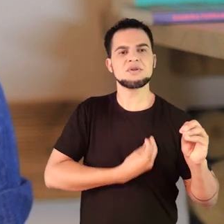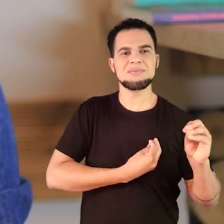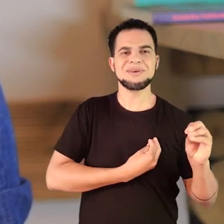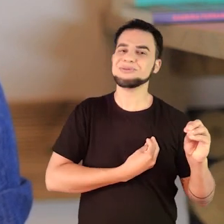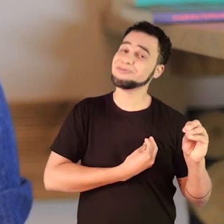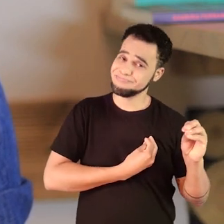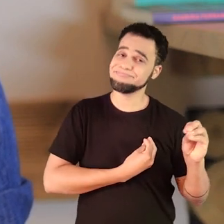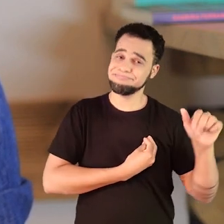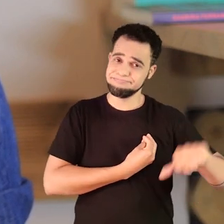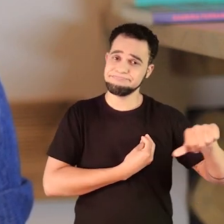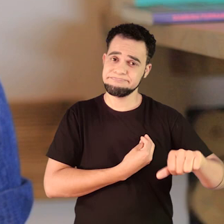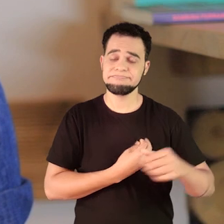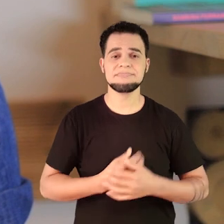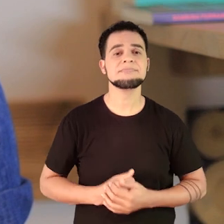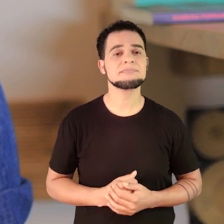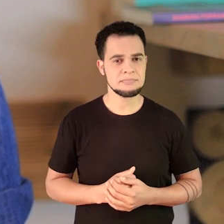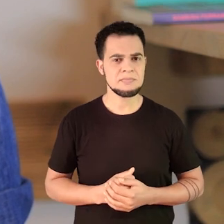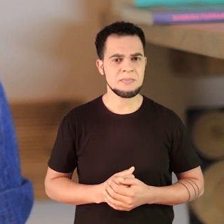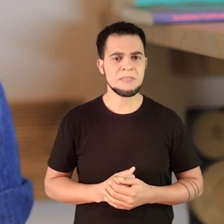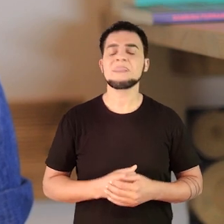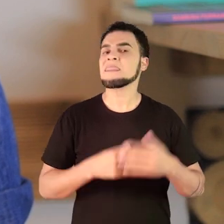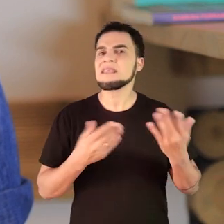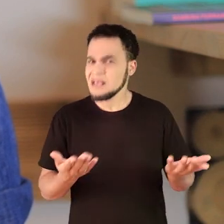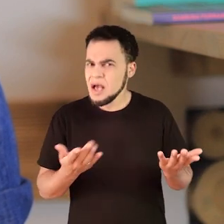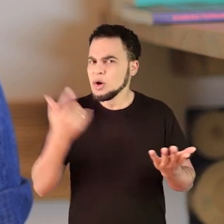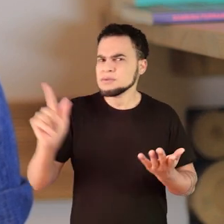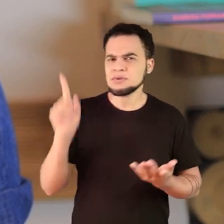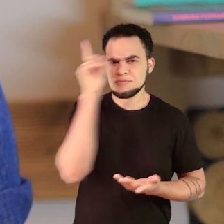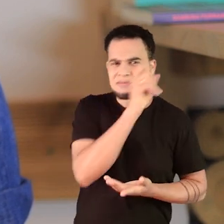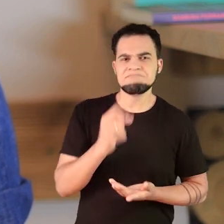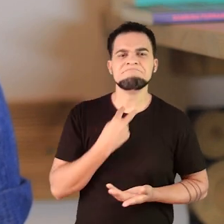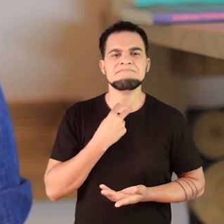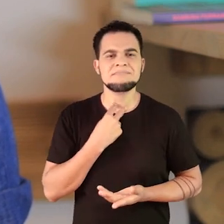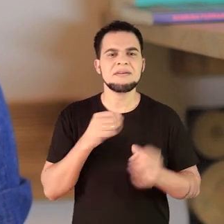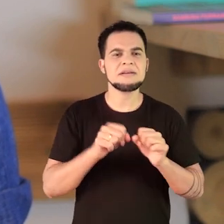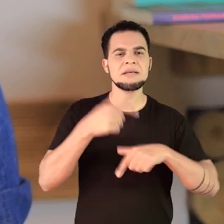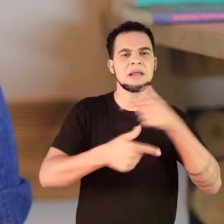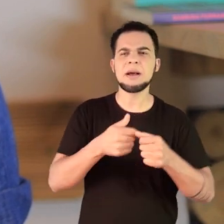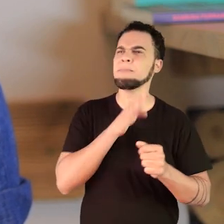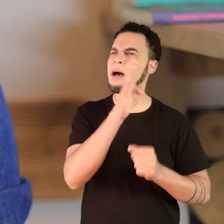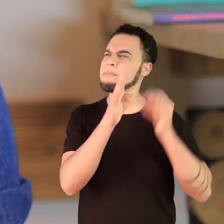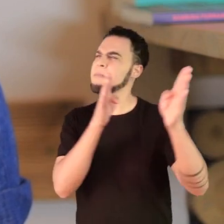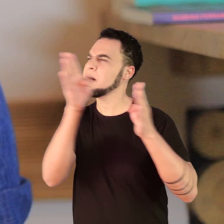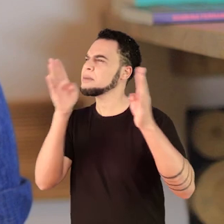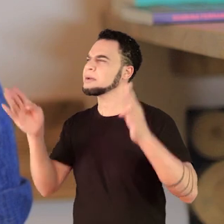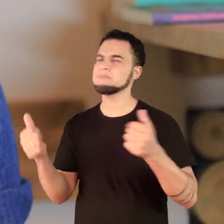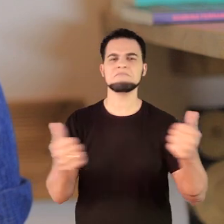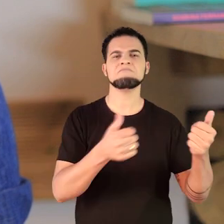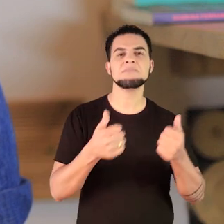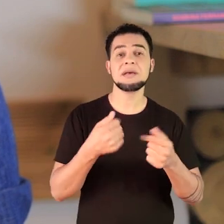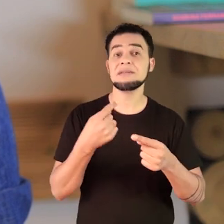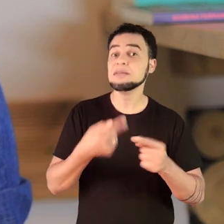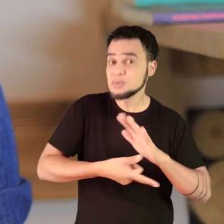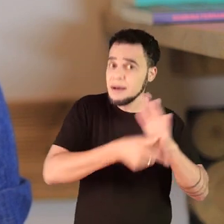em funcionamento, ainda que precário. Outra dificuldade vivida é a de não poder fazer trabalhos de campo apropriados, isso